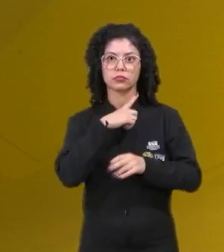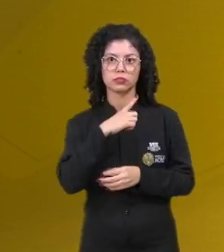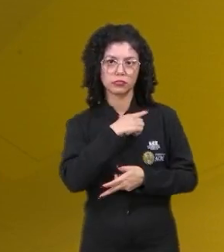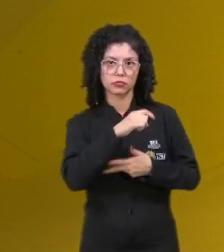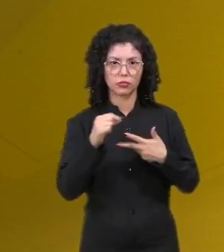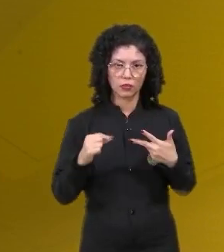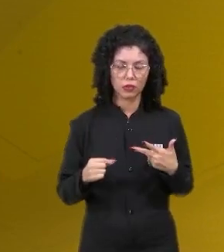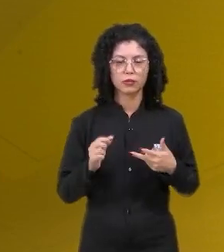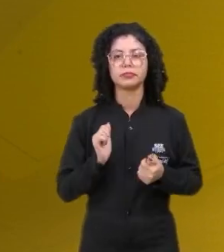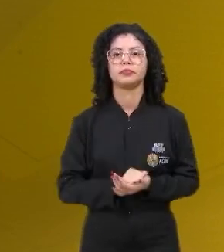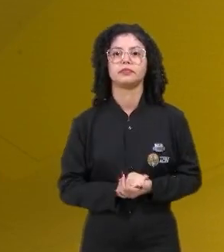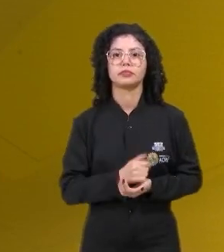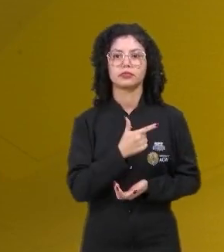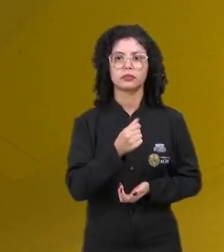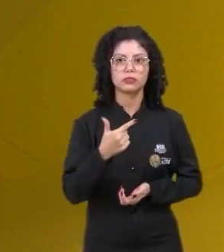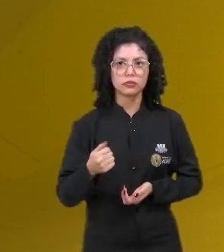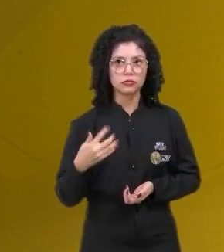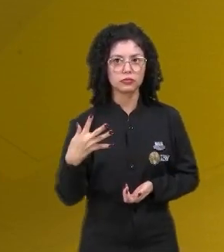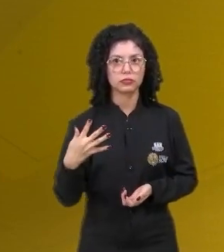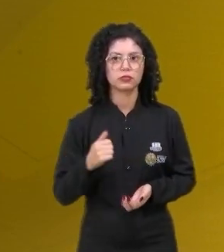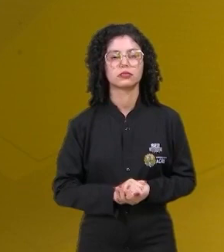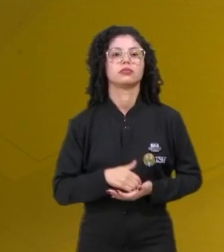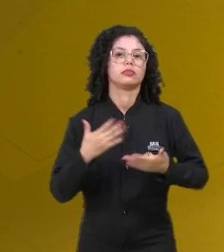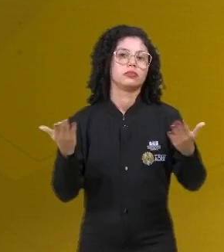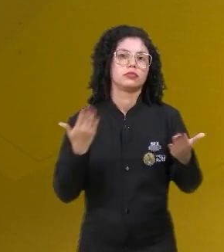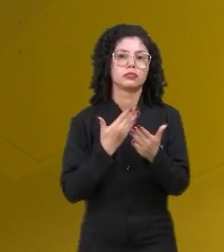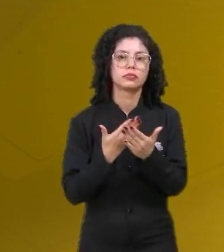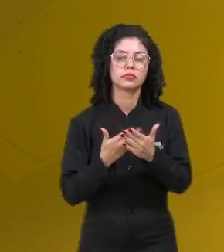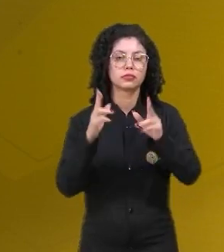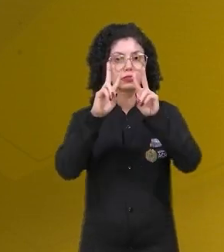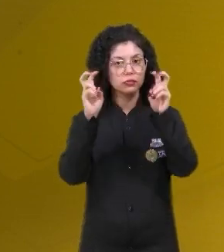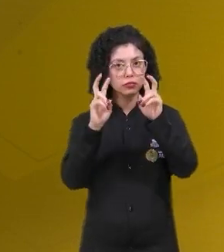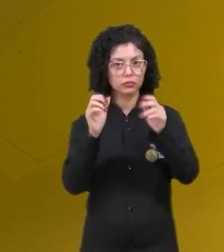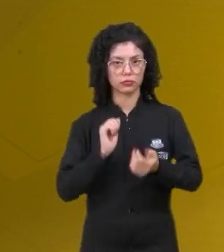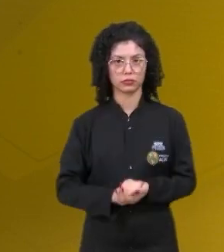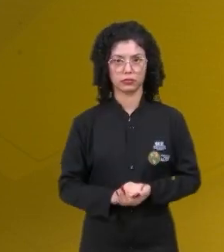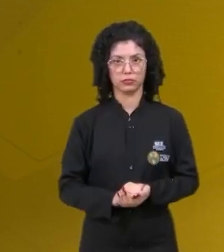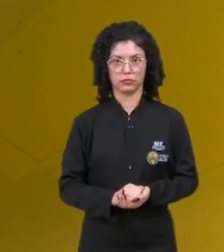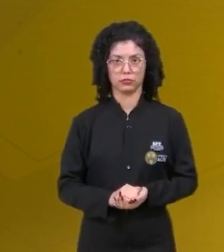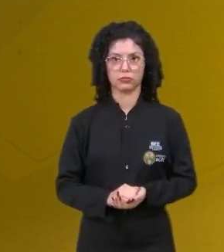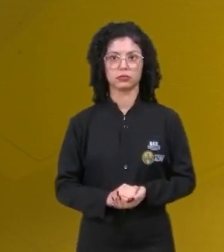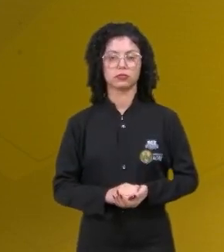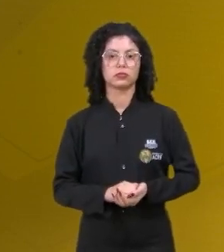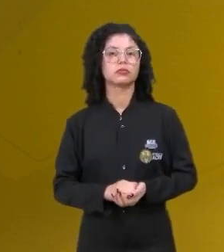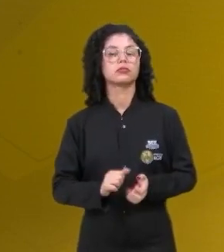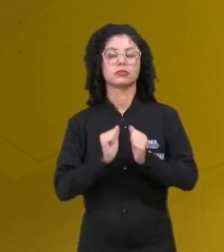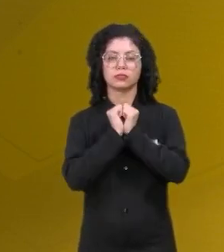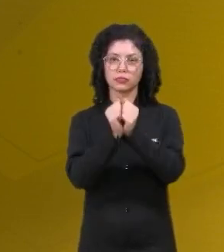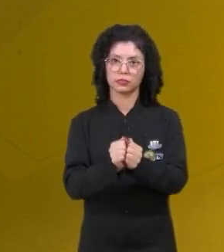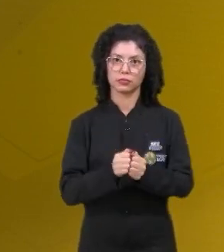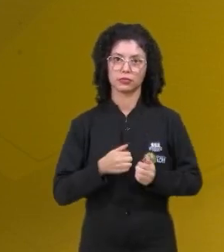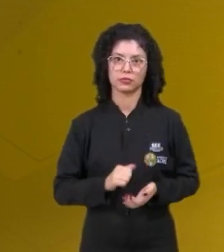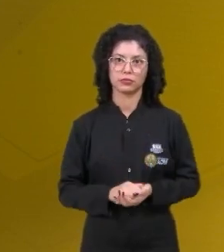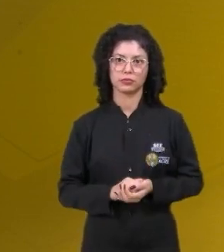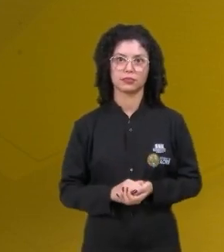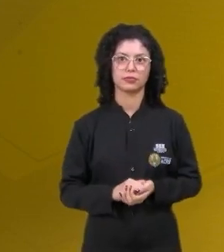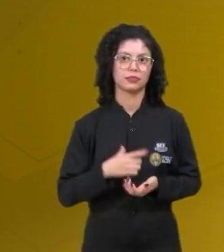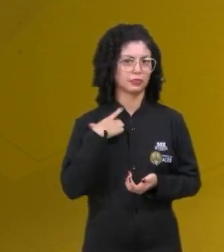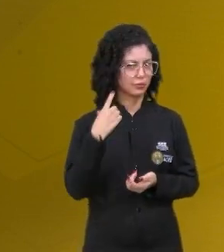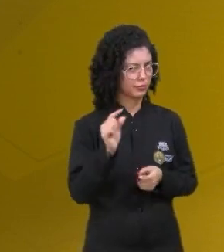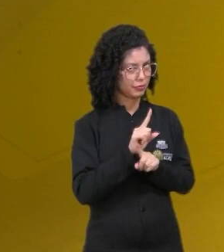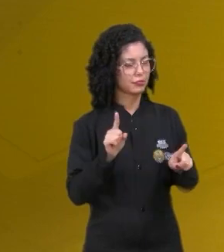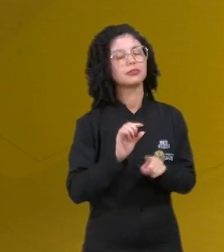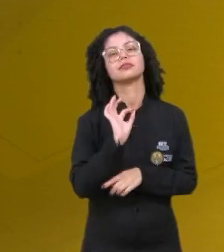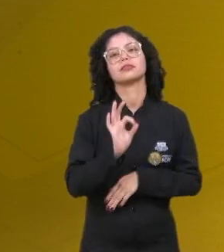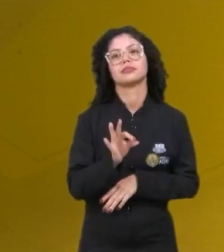Enem 2024? Pois é, essa aula vai abordar sobre isso, então fica comigo, não abandona,